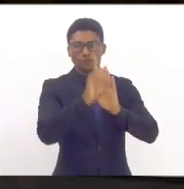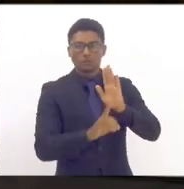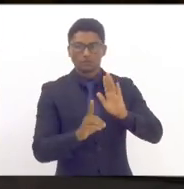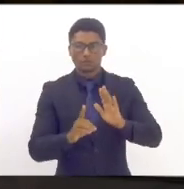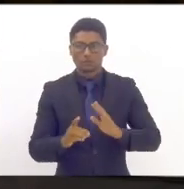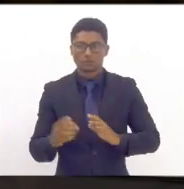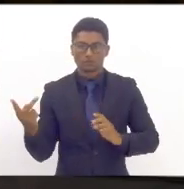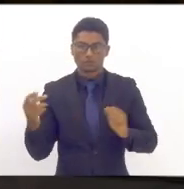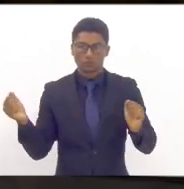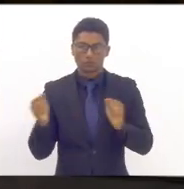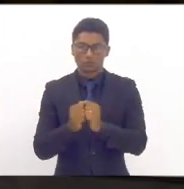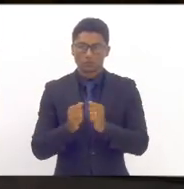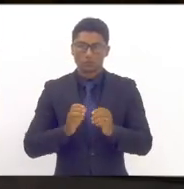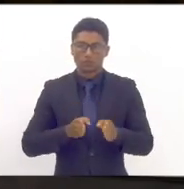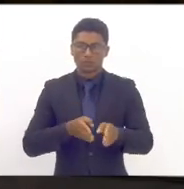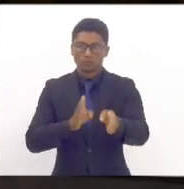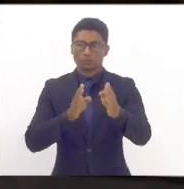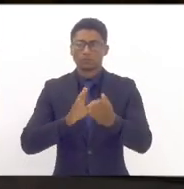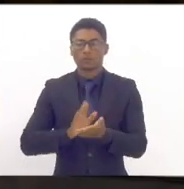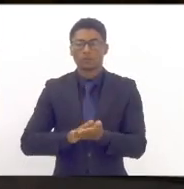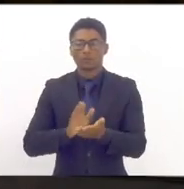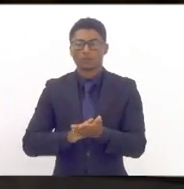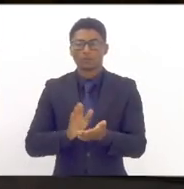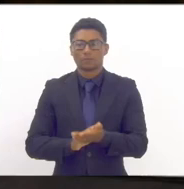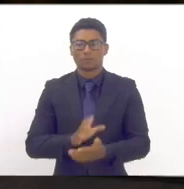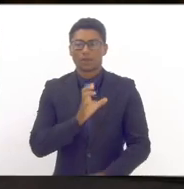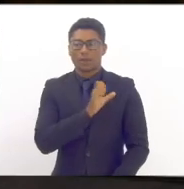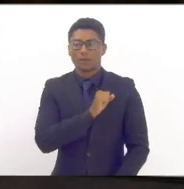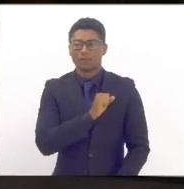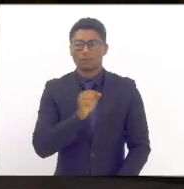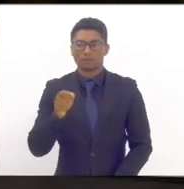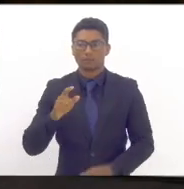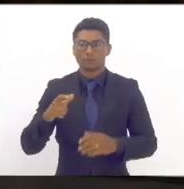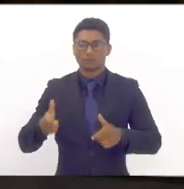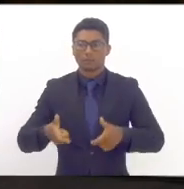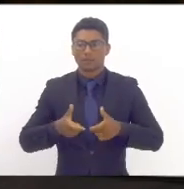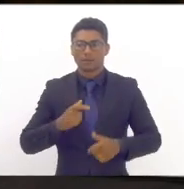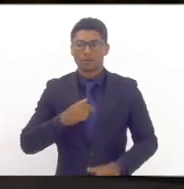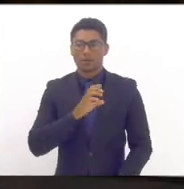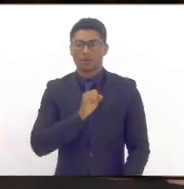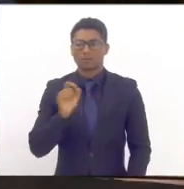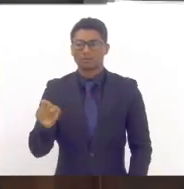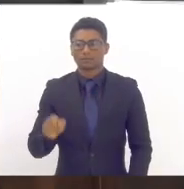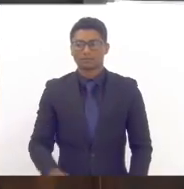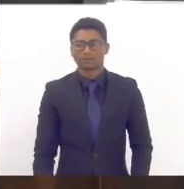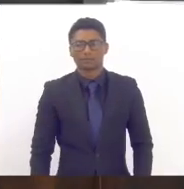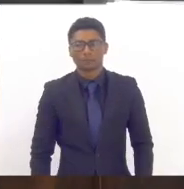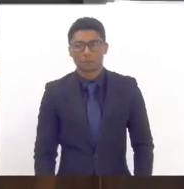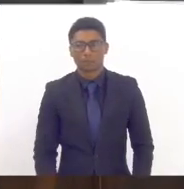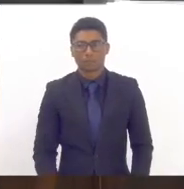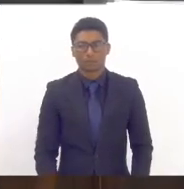juntos nesse caminho. Parabéns, meu amor, por essa medalha. Eu te amo.